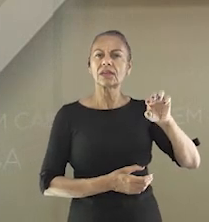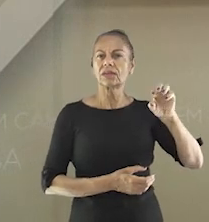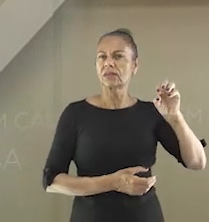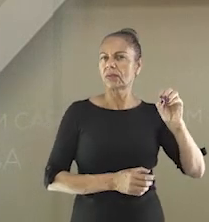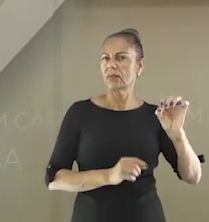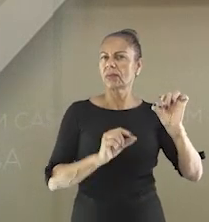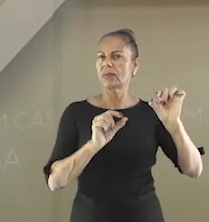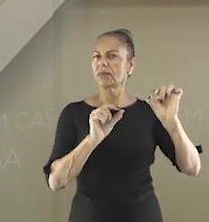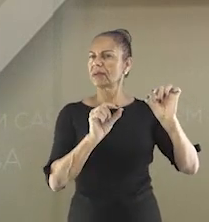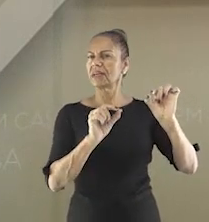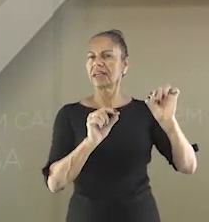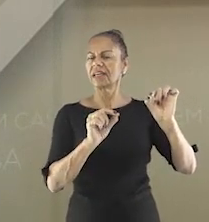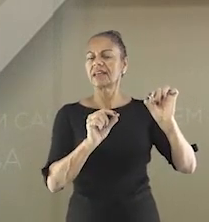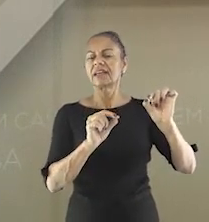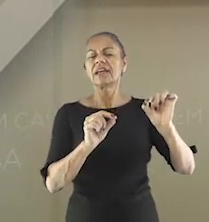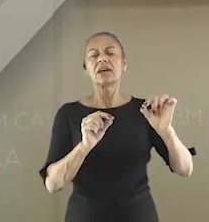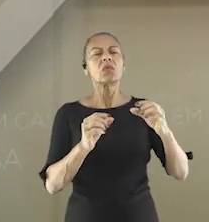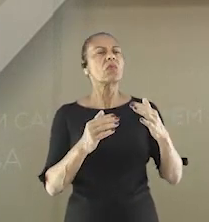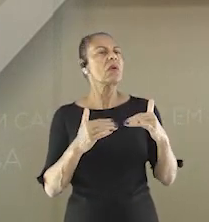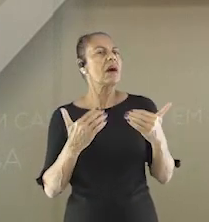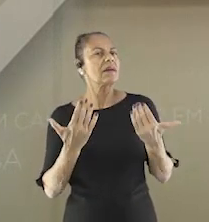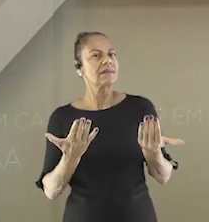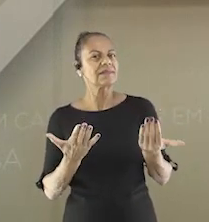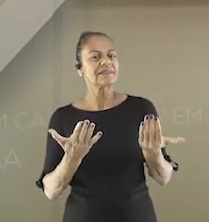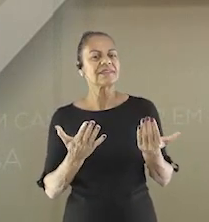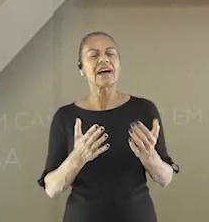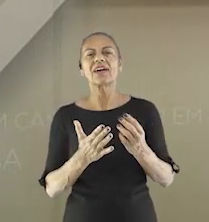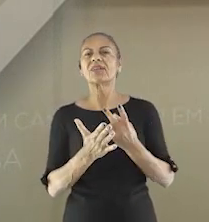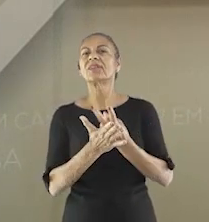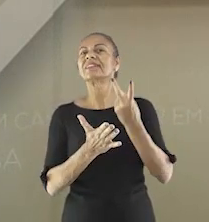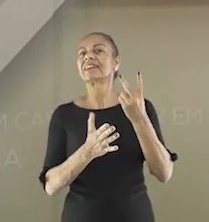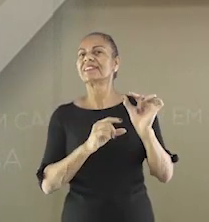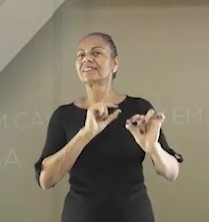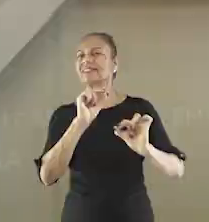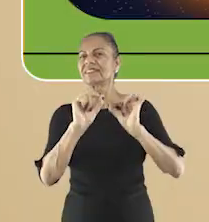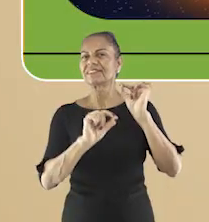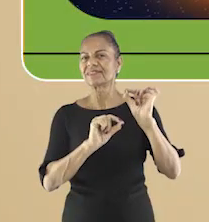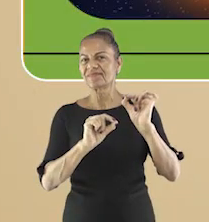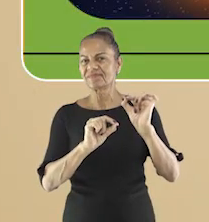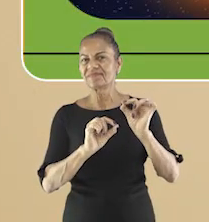Terra? Darei um tempo para que você copie e responda. Vamos lá?